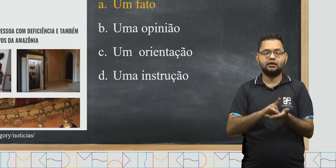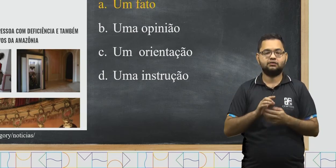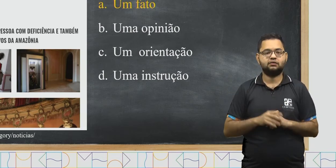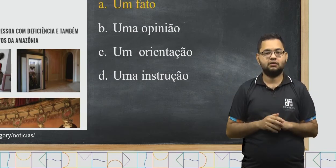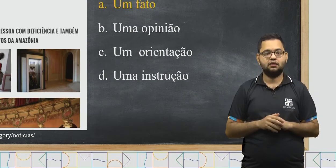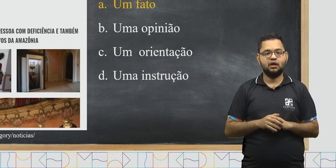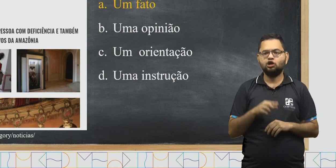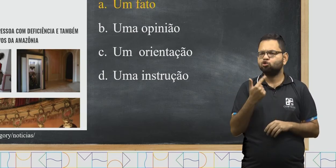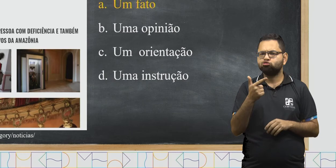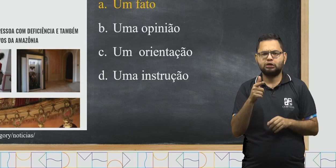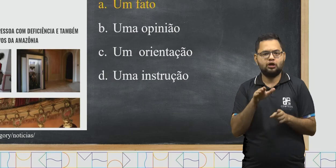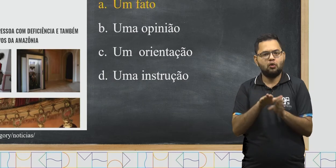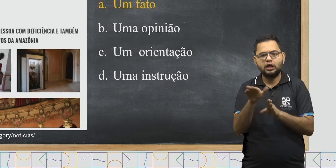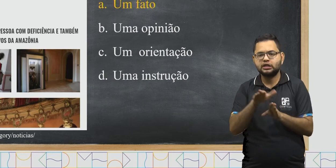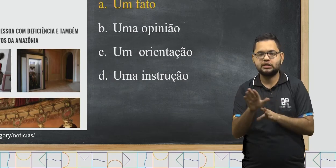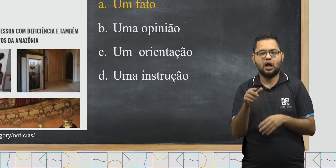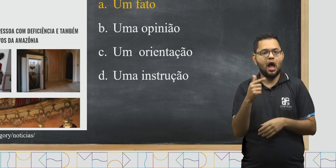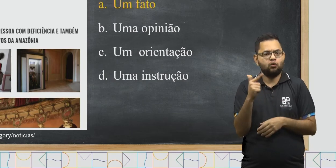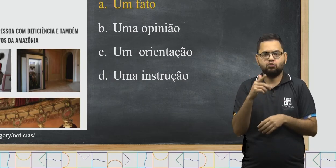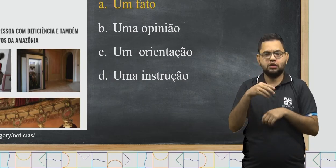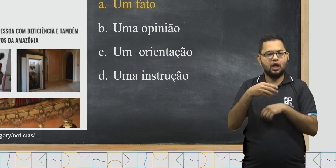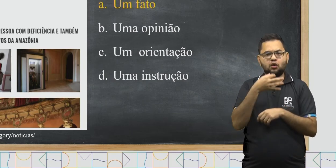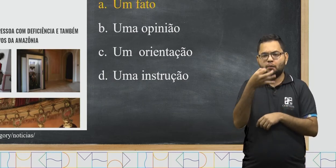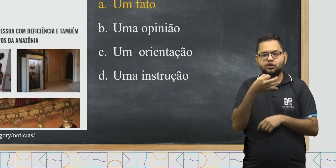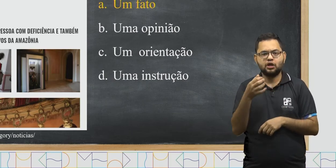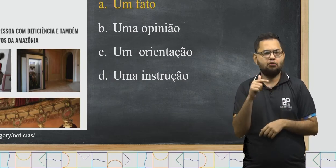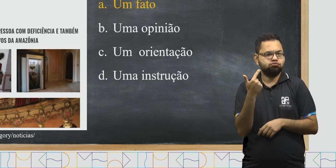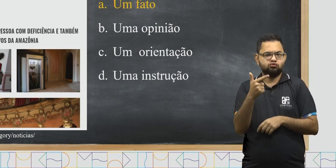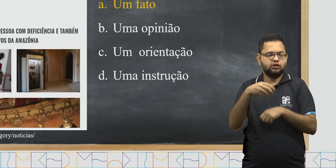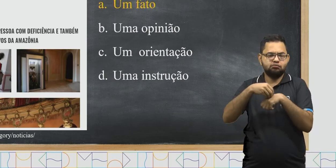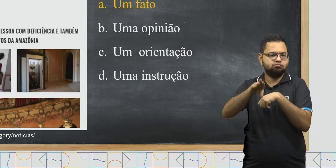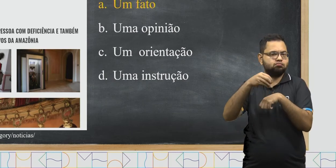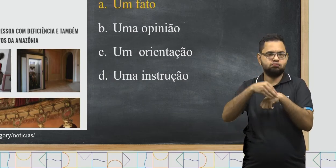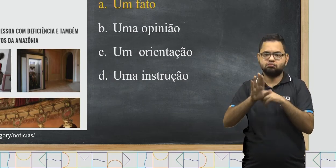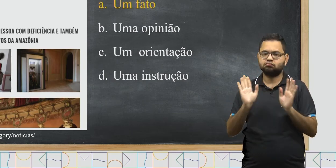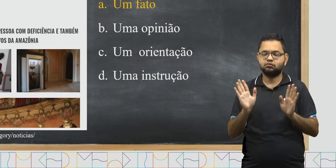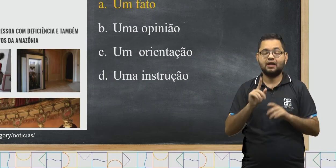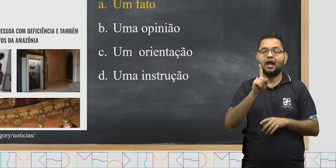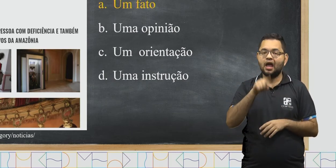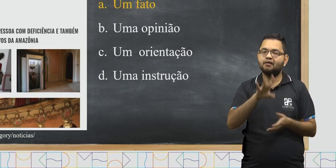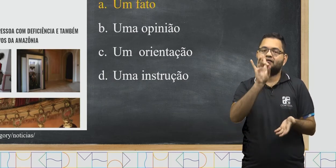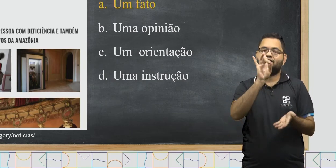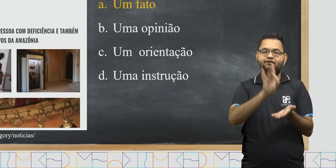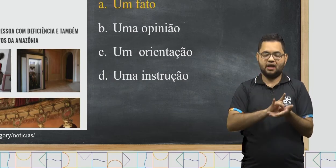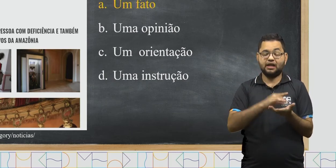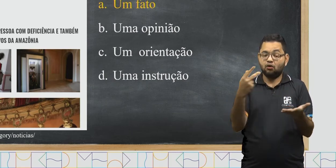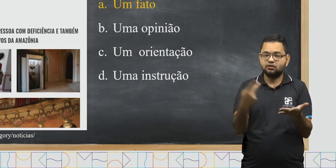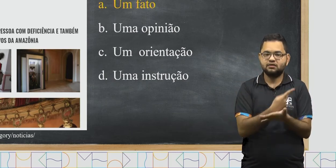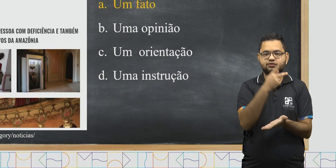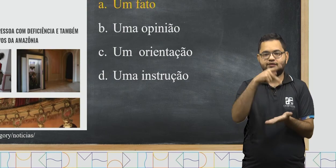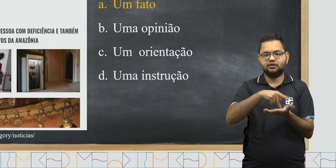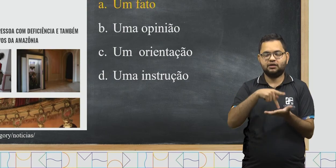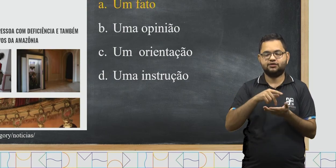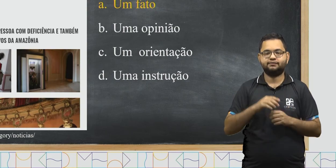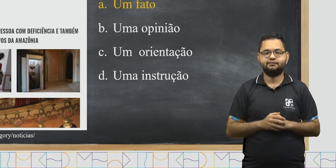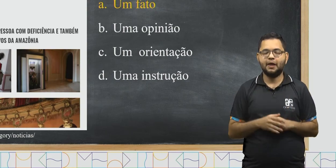Isso aqui é um fato. Não há uma orientação, não há uma opinião e não há instrução, mas